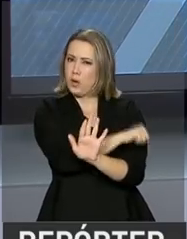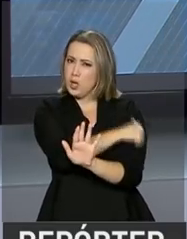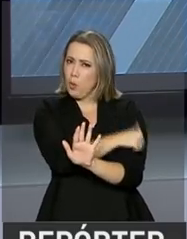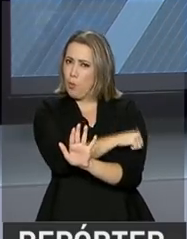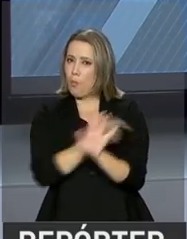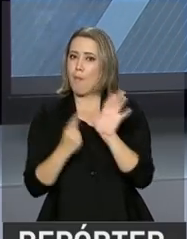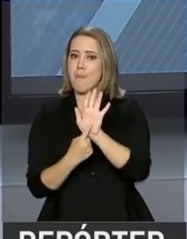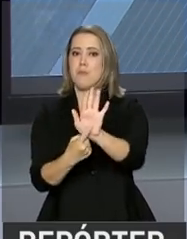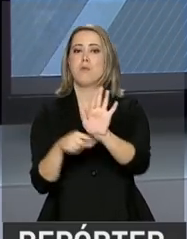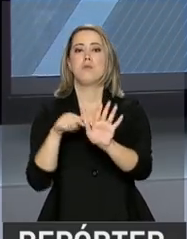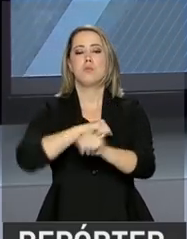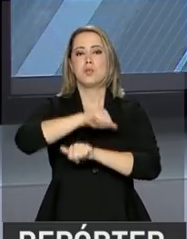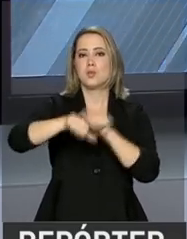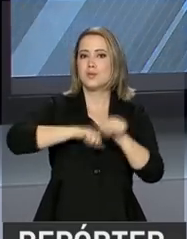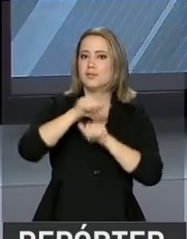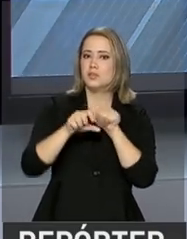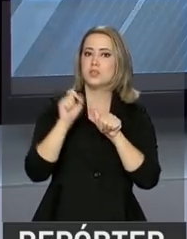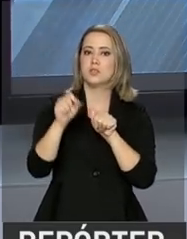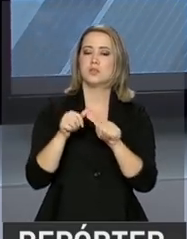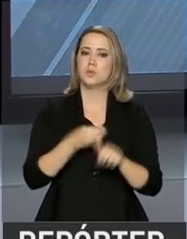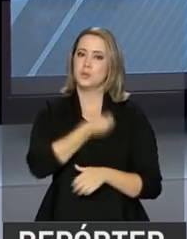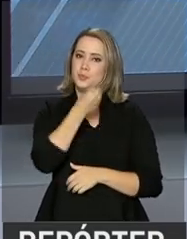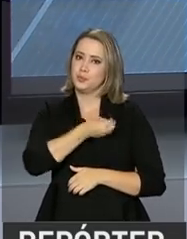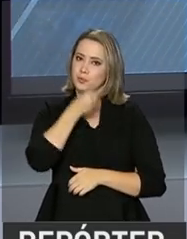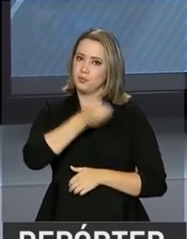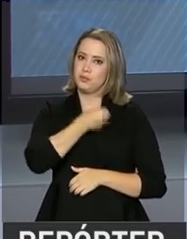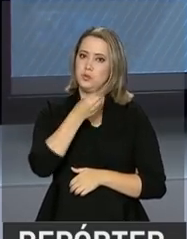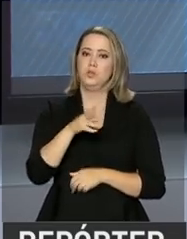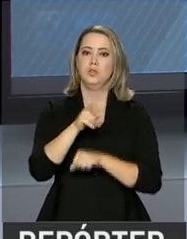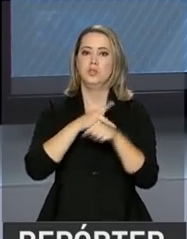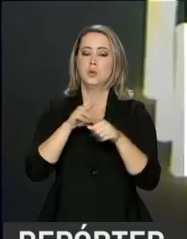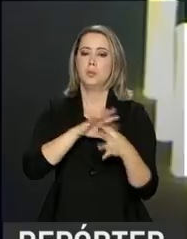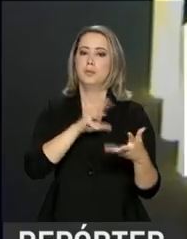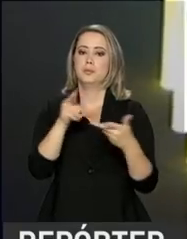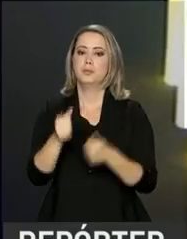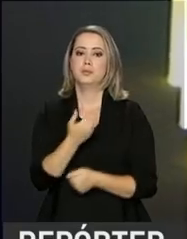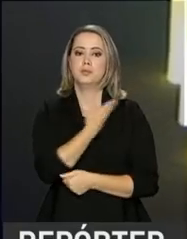que transformaram vividas pelo país e pelo mundo